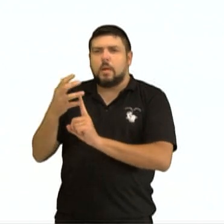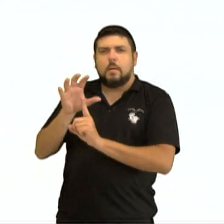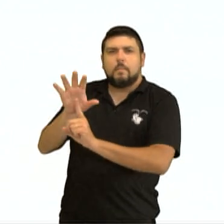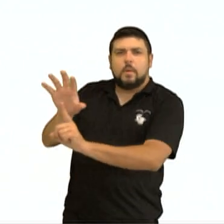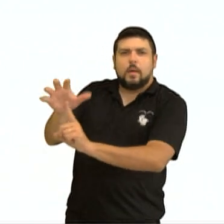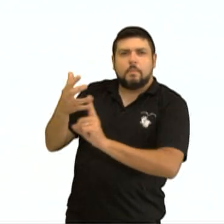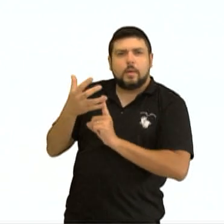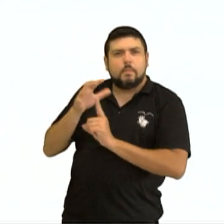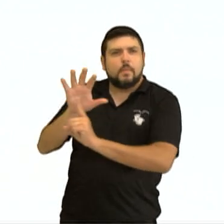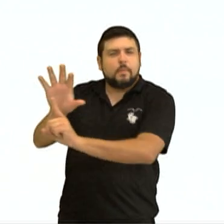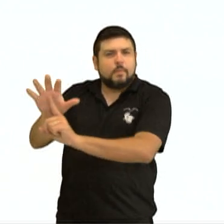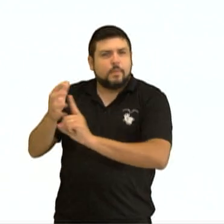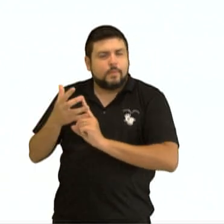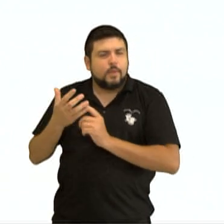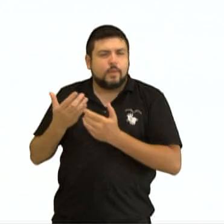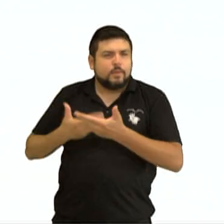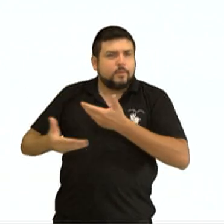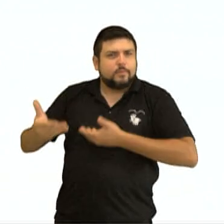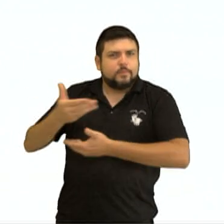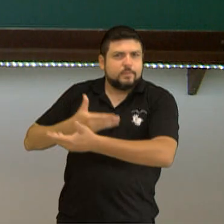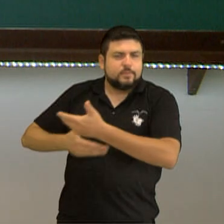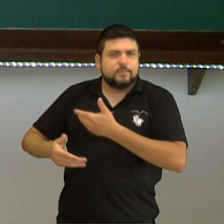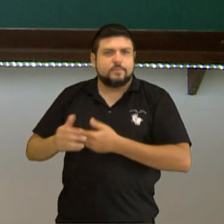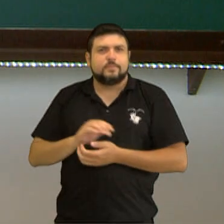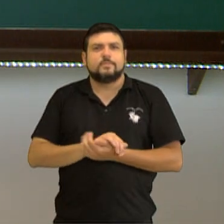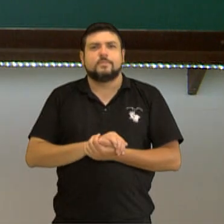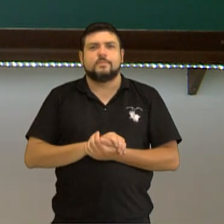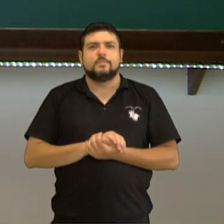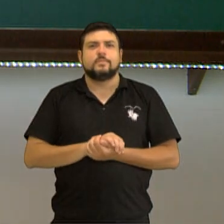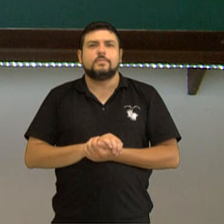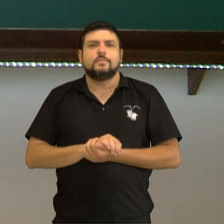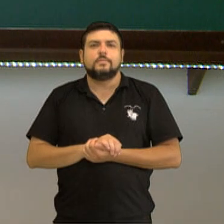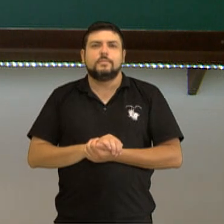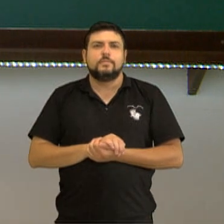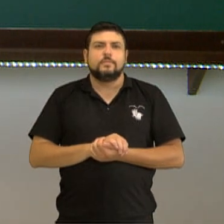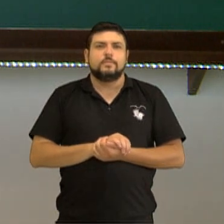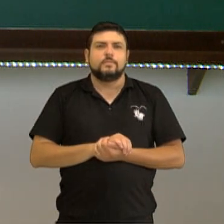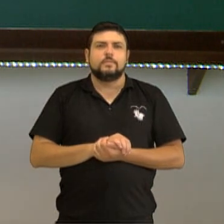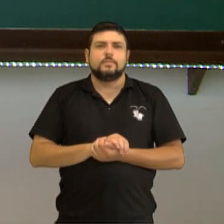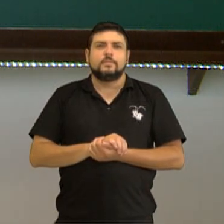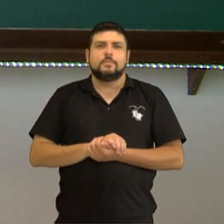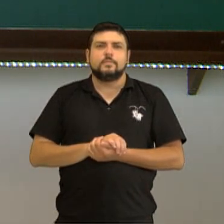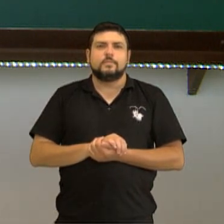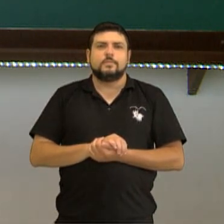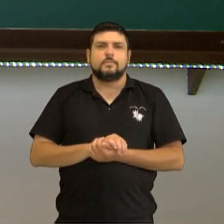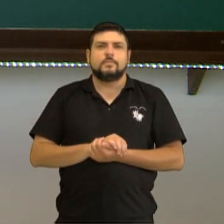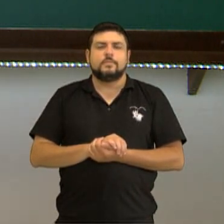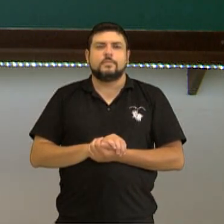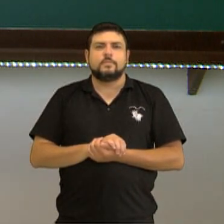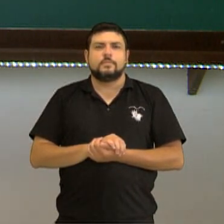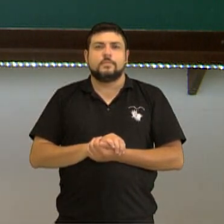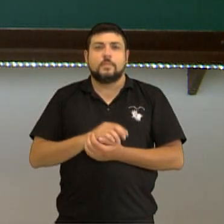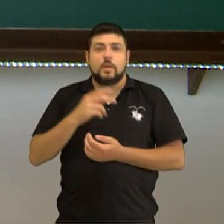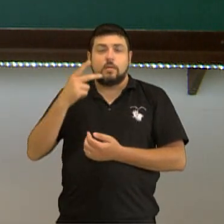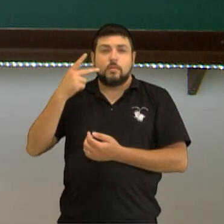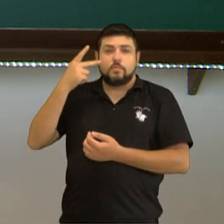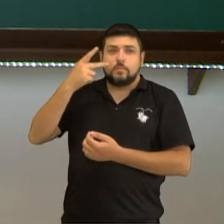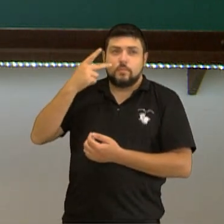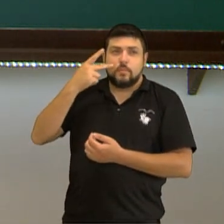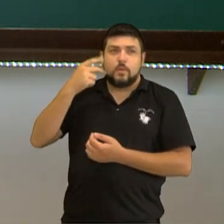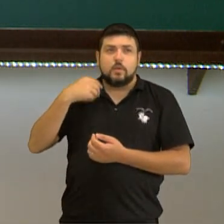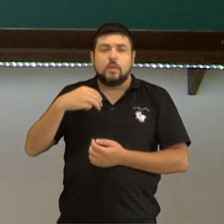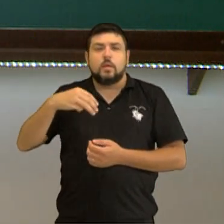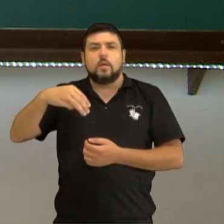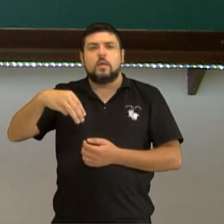pessoas e as instituições sociais. Maravilha? Vamos lá? A política em Maquiavel.